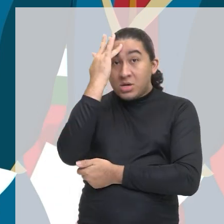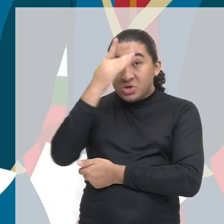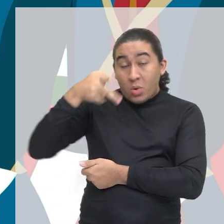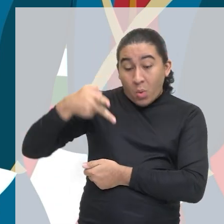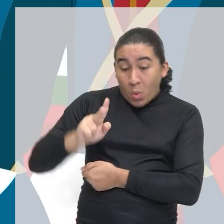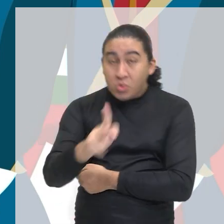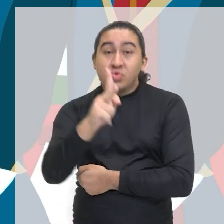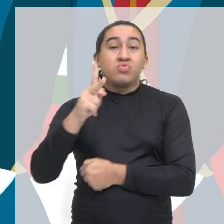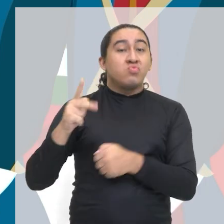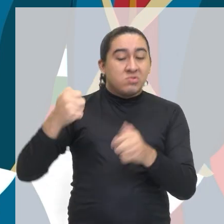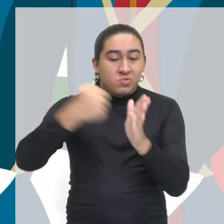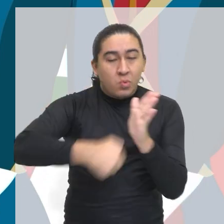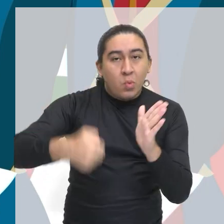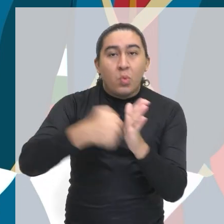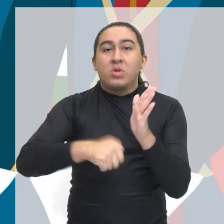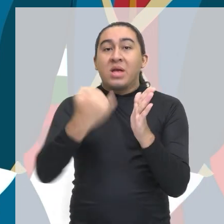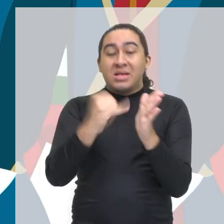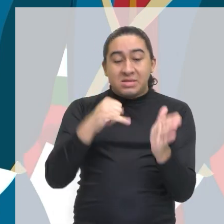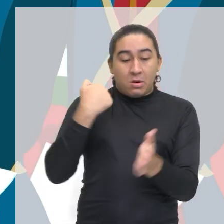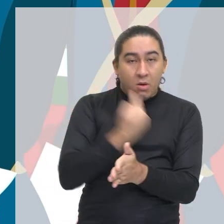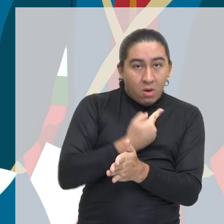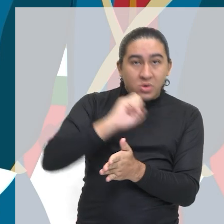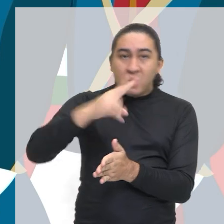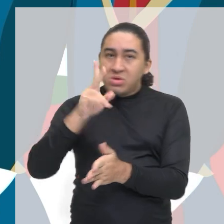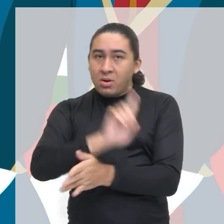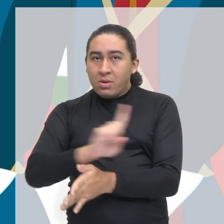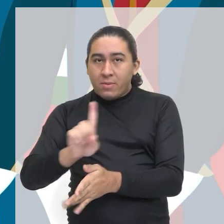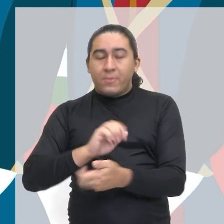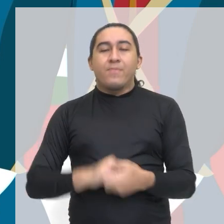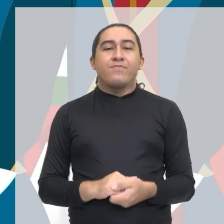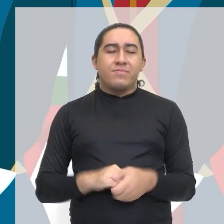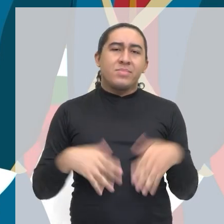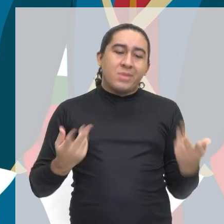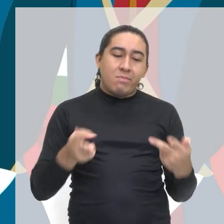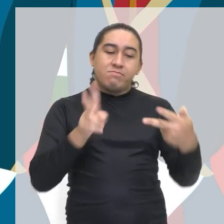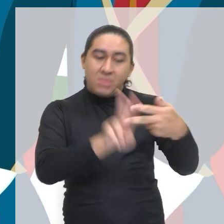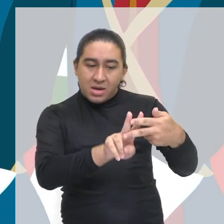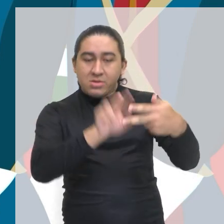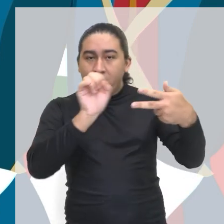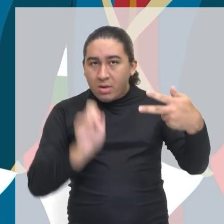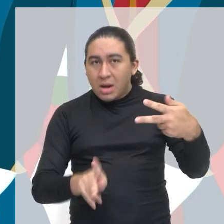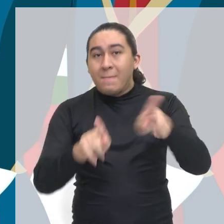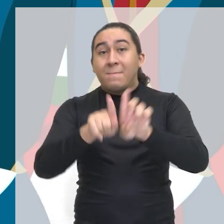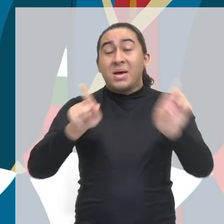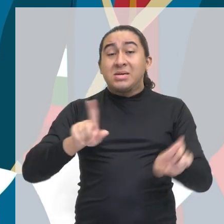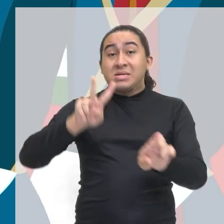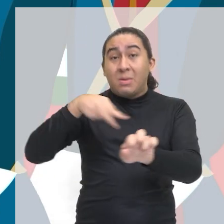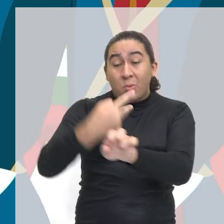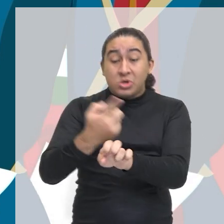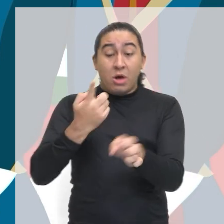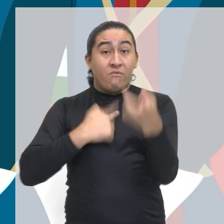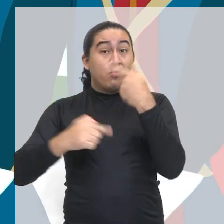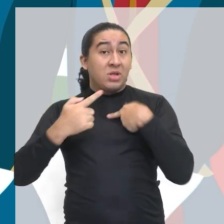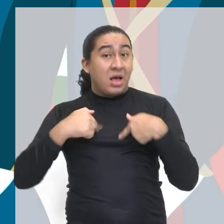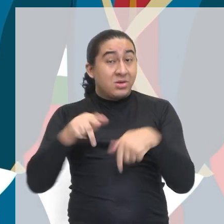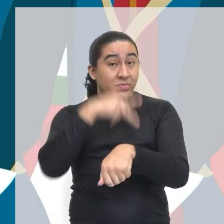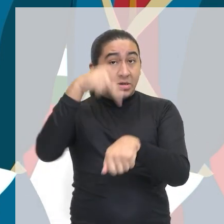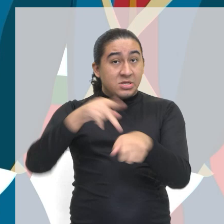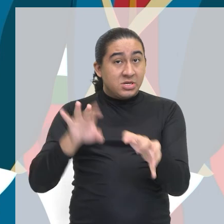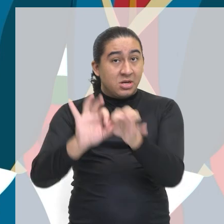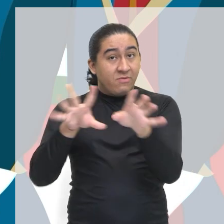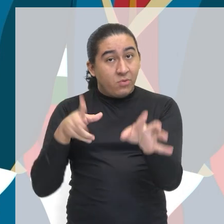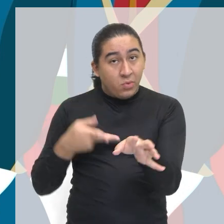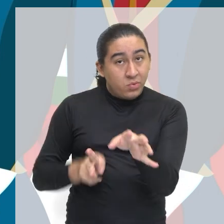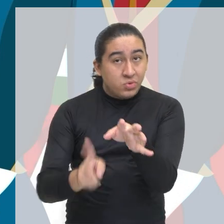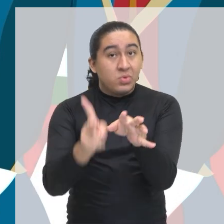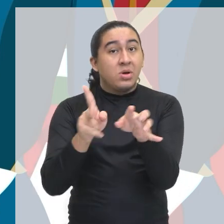Índia continuará a lutar, com ou sem nós. Apesar das prisões, a chama da independência